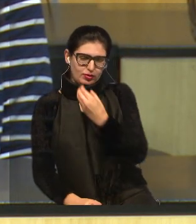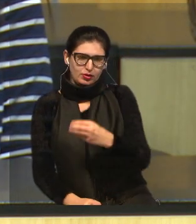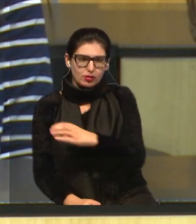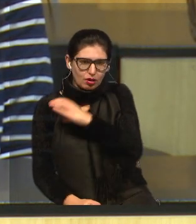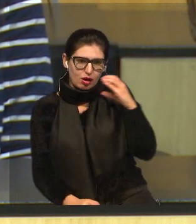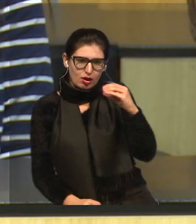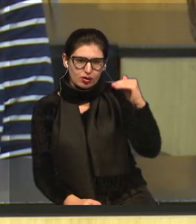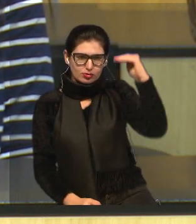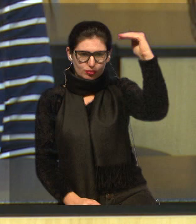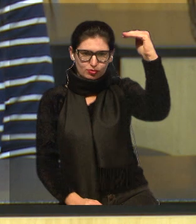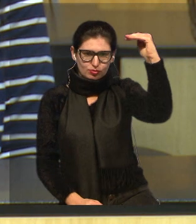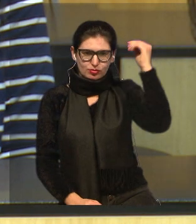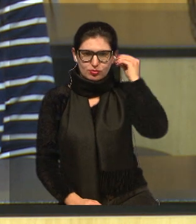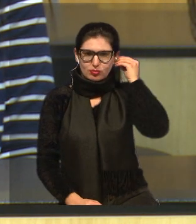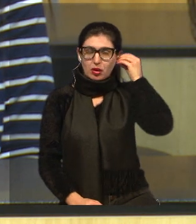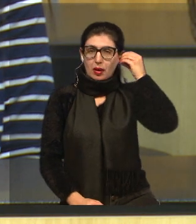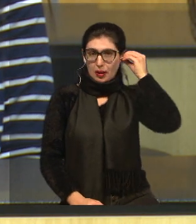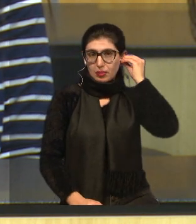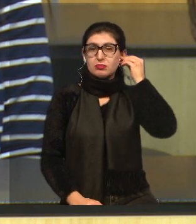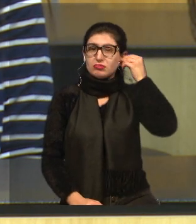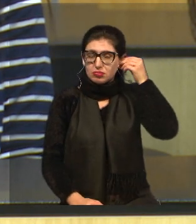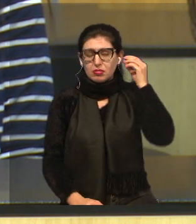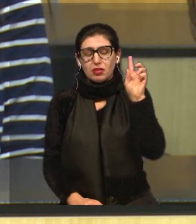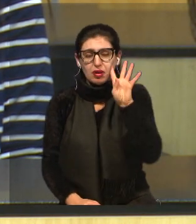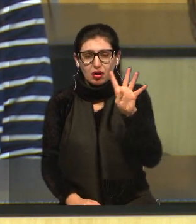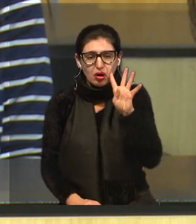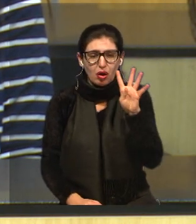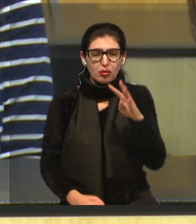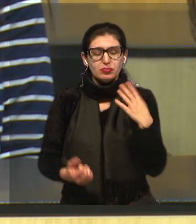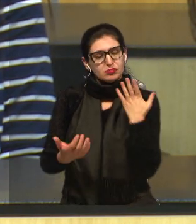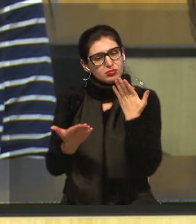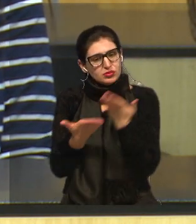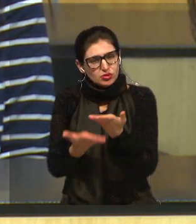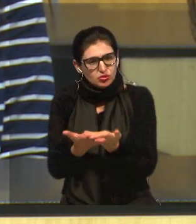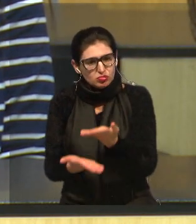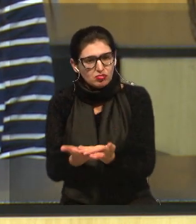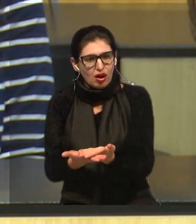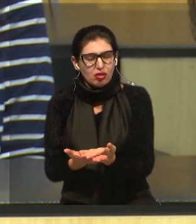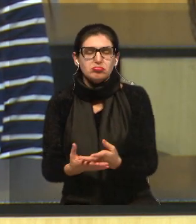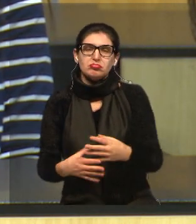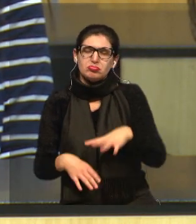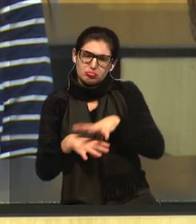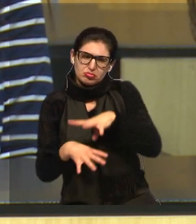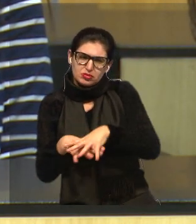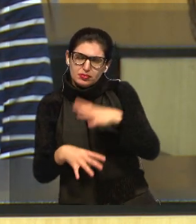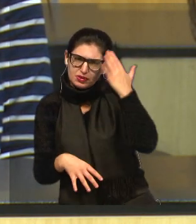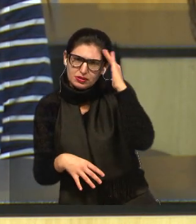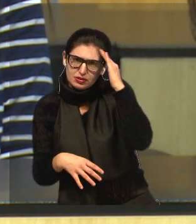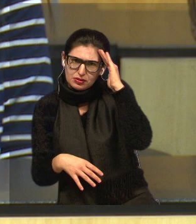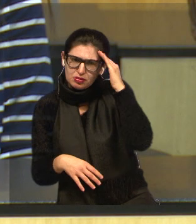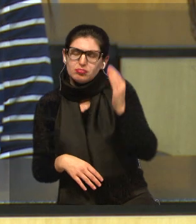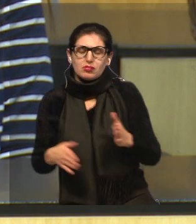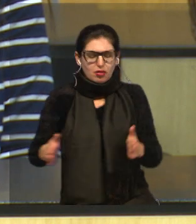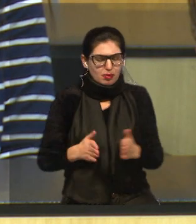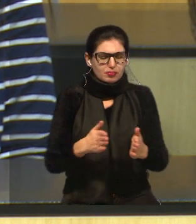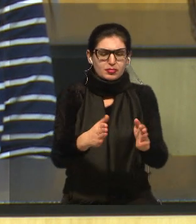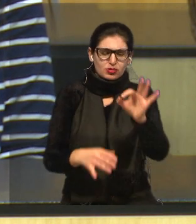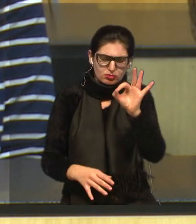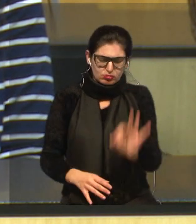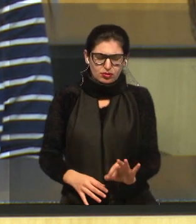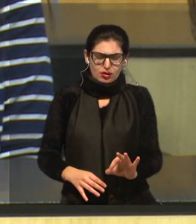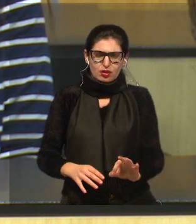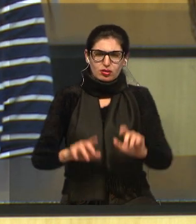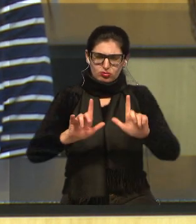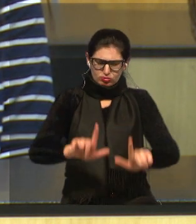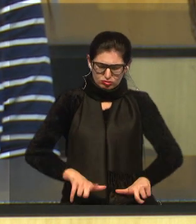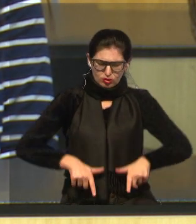pena pesquisar e estudar um pouquinho mais isso, mas isso para dizer que estamos no caminho certo, é essa a nossa luta, as pessoas aqui nessa